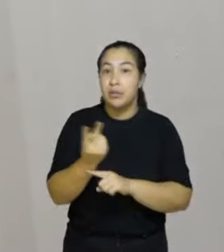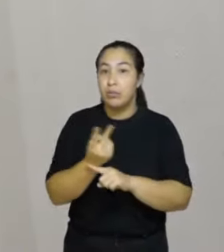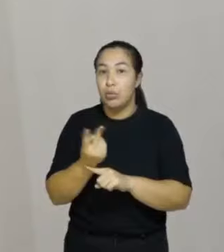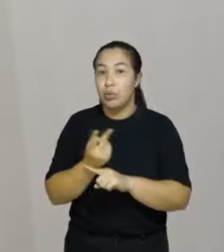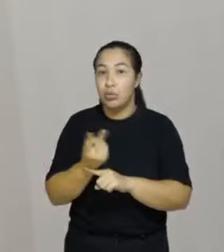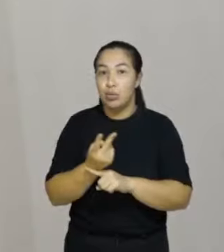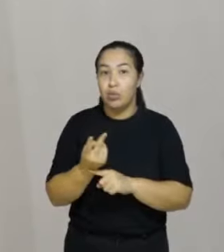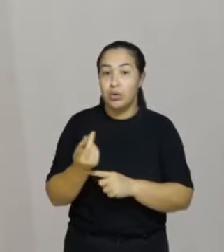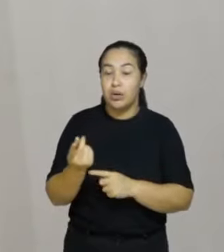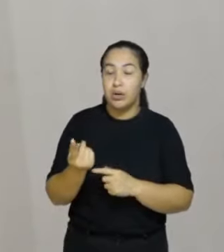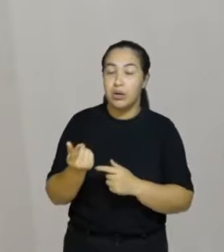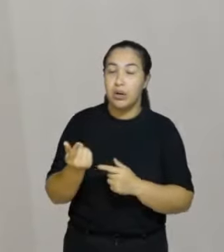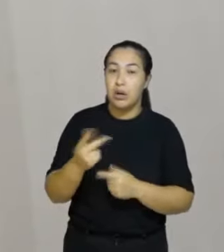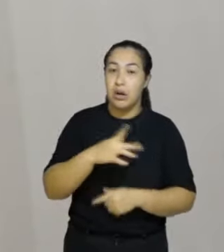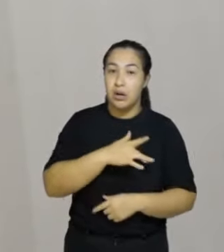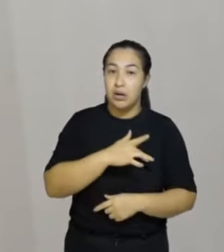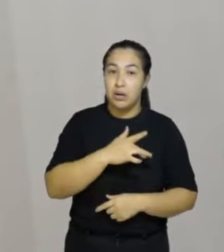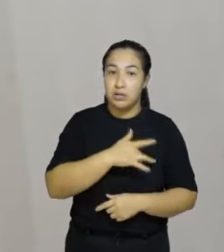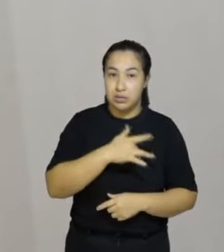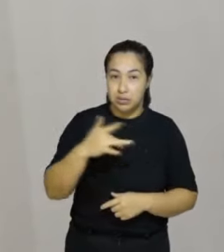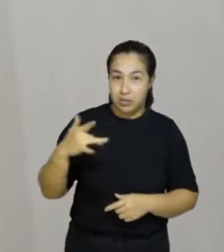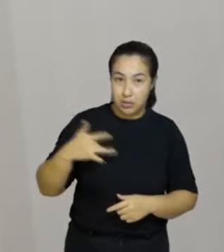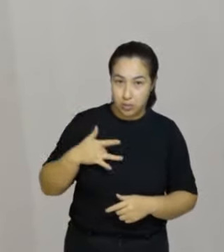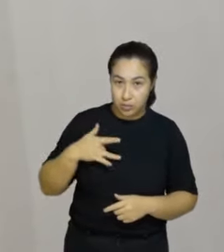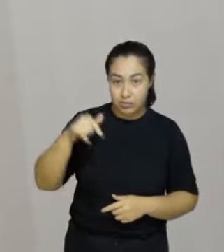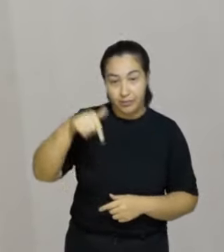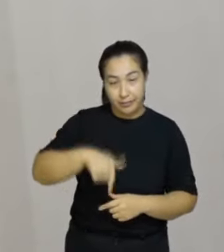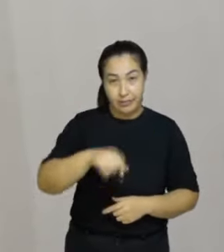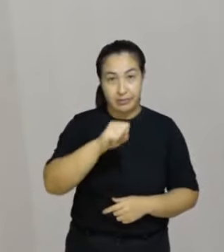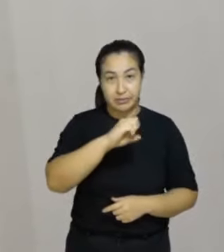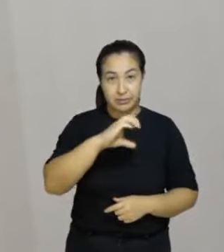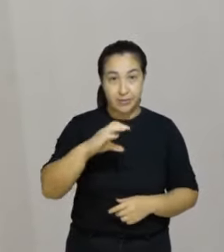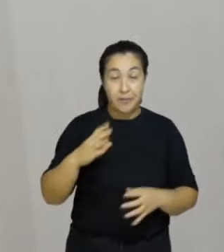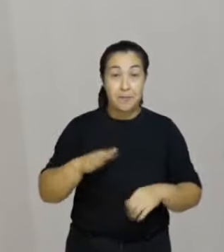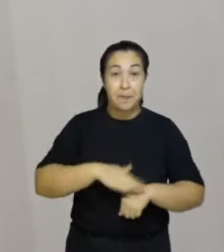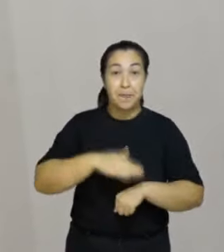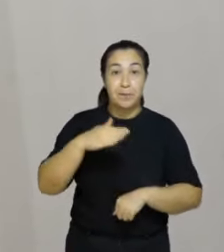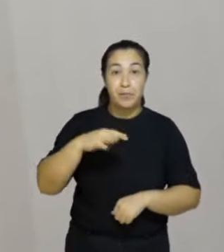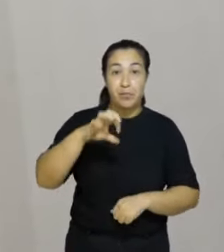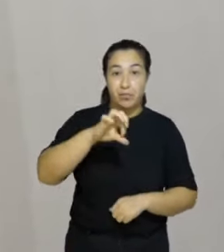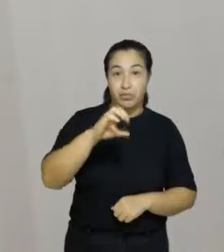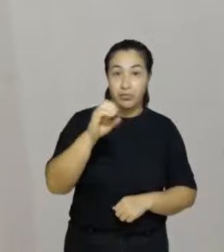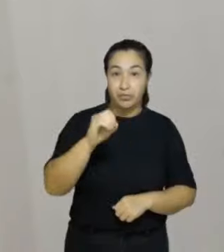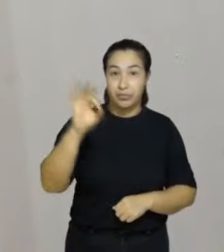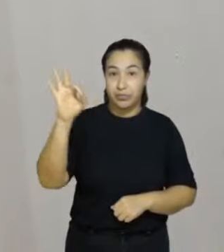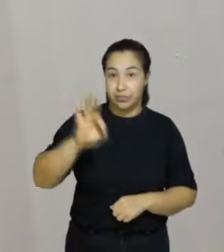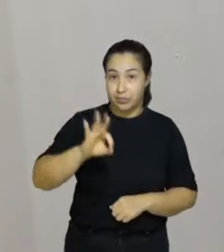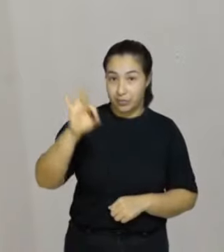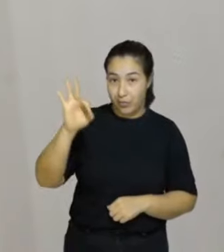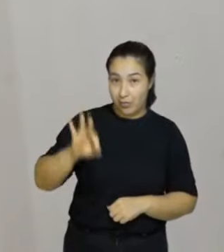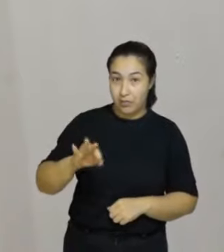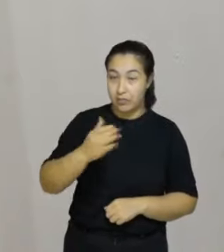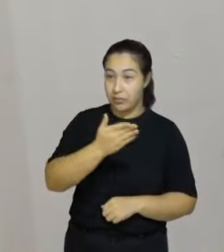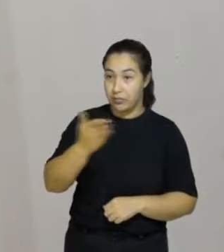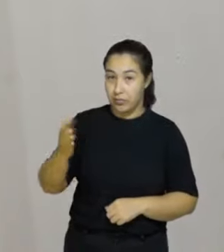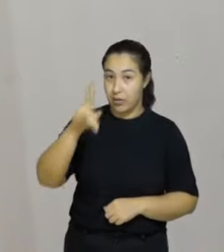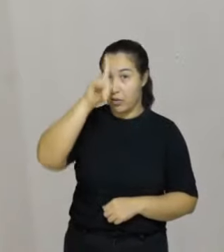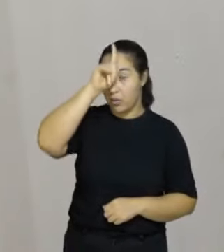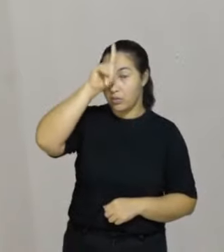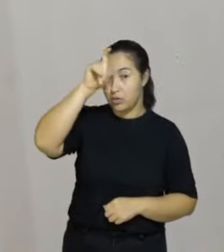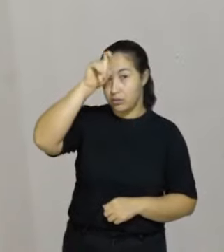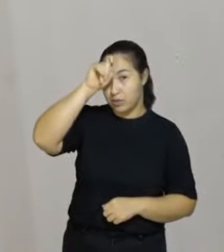Catarina. Os dados mostram que mais de 90% dos leitos de UTI dos hospitais